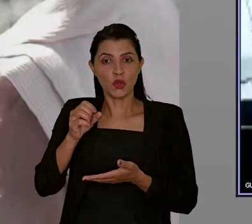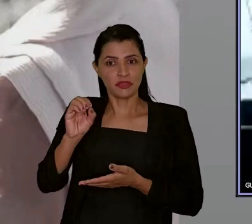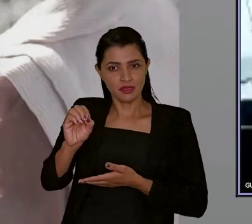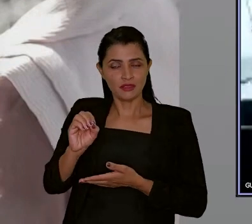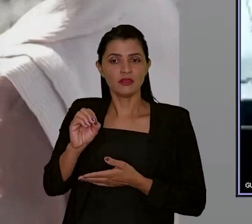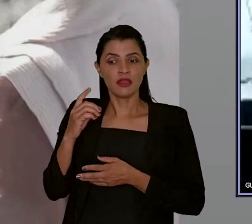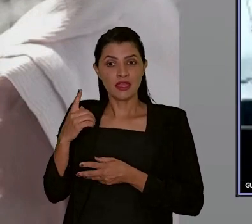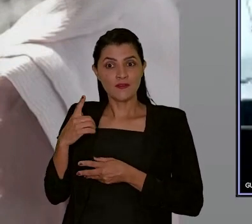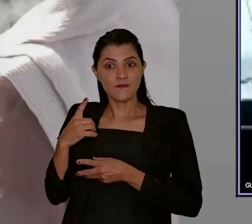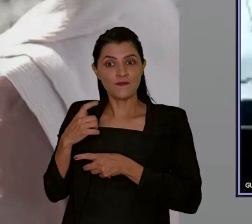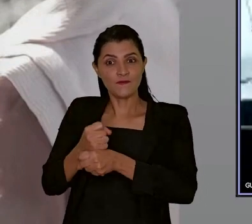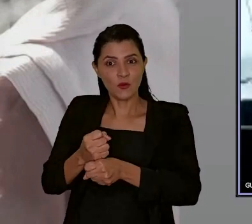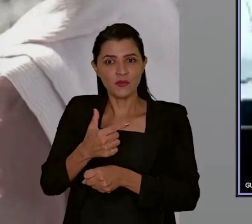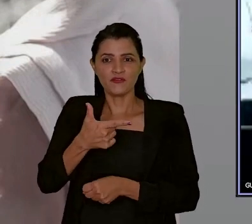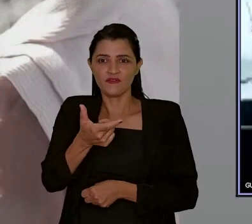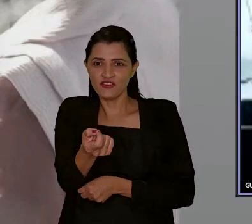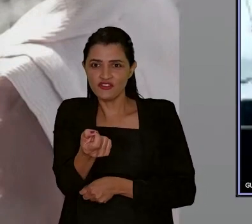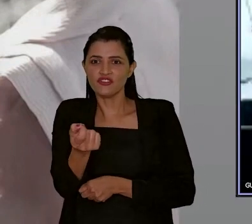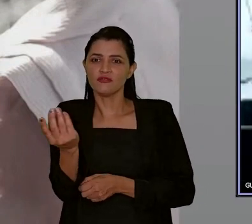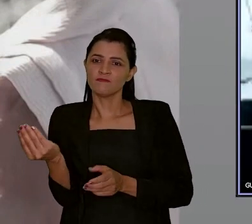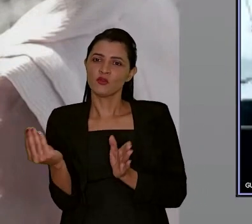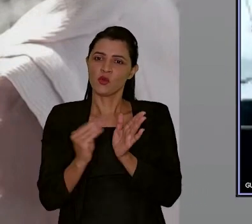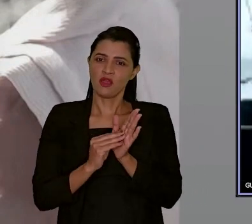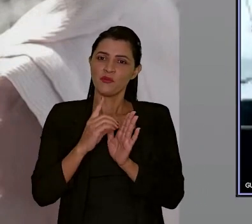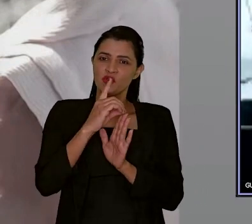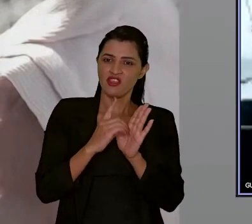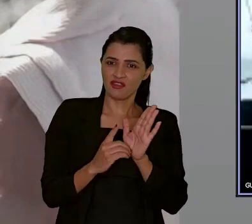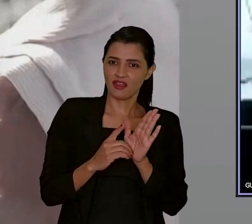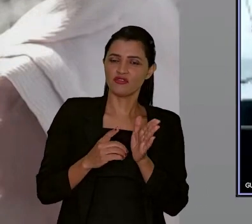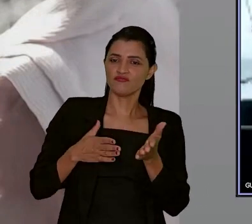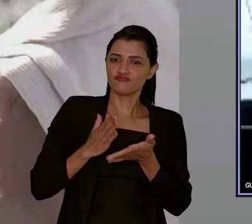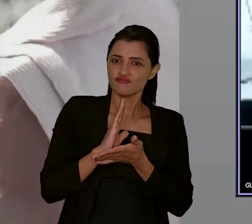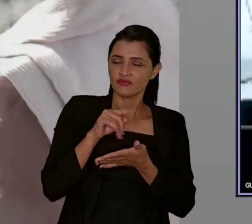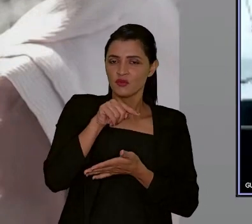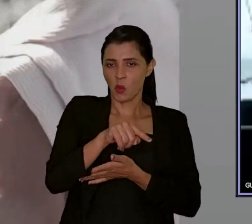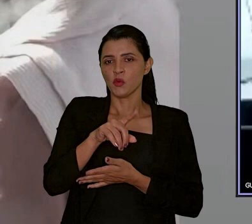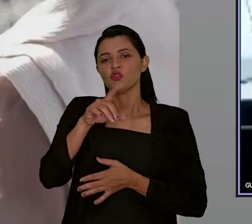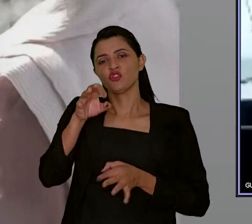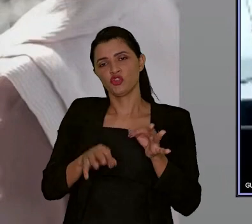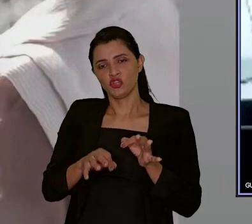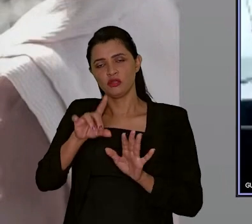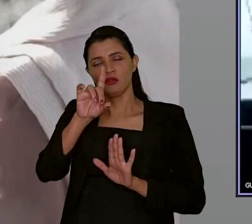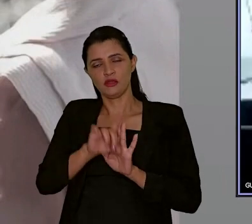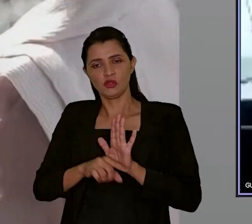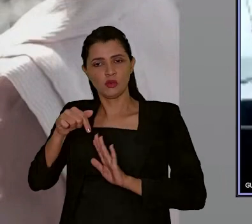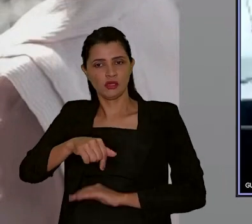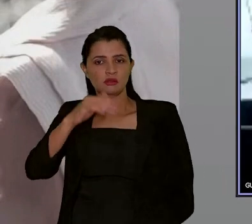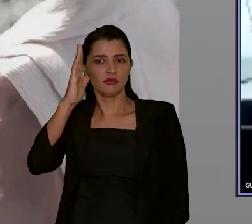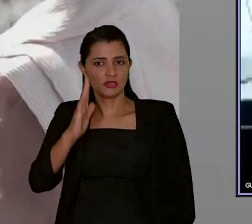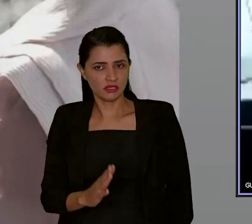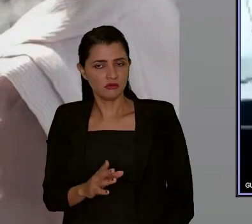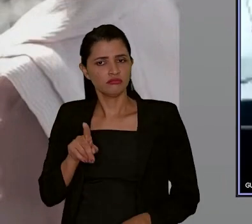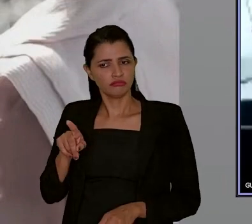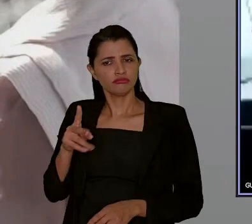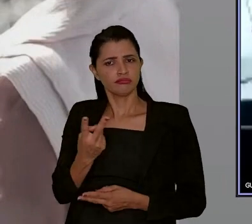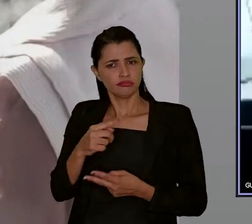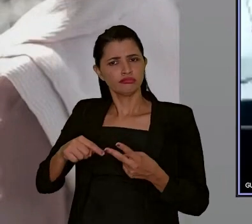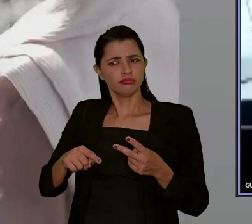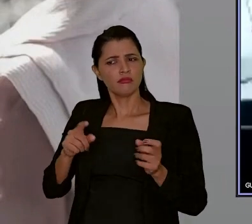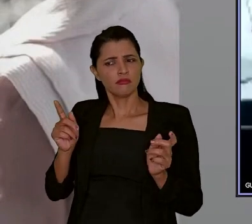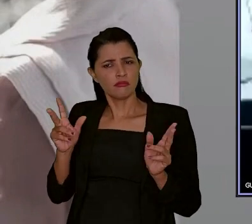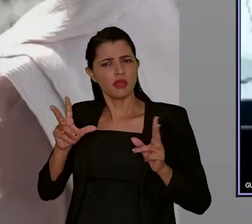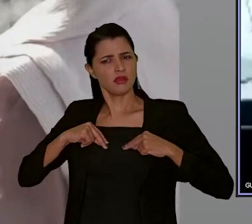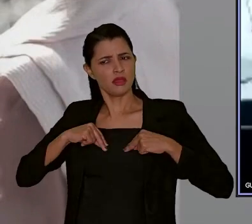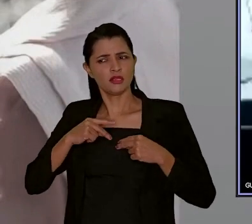no direito brasileiro, elas merecem realmente não só o reconhecimento da sua importância, até pela